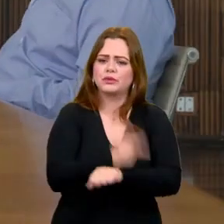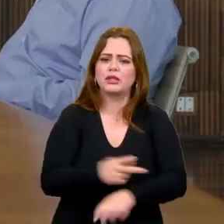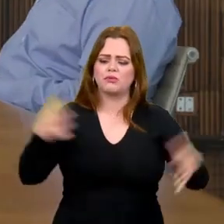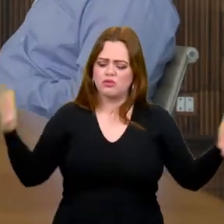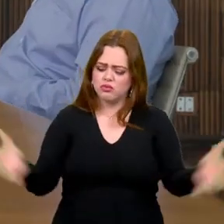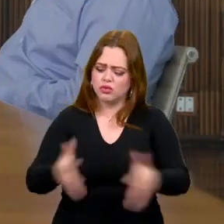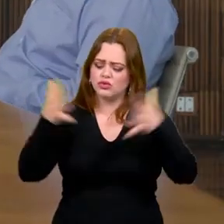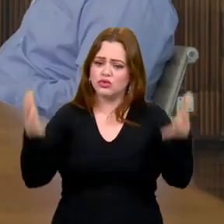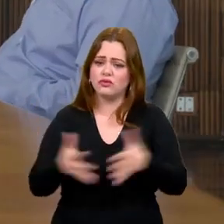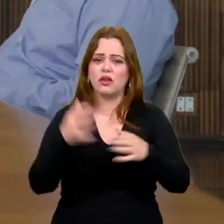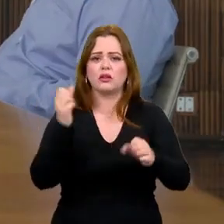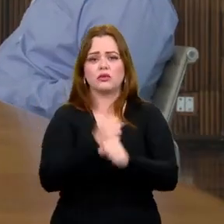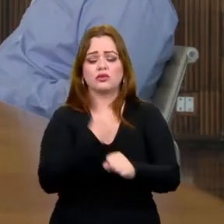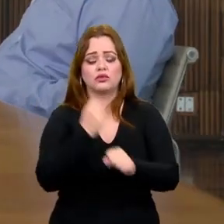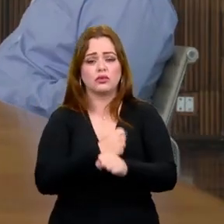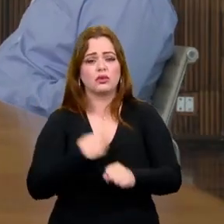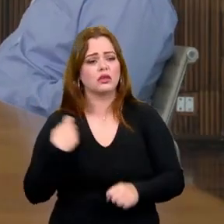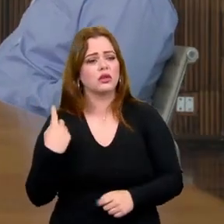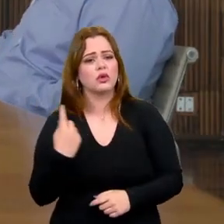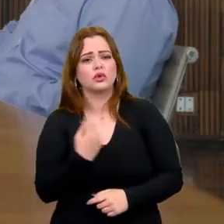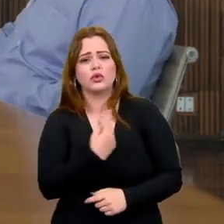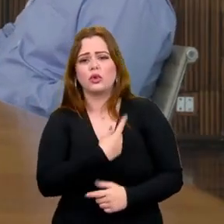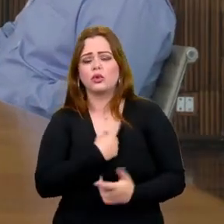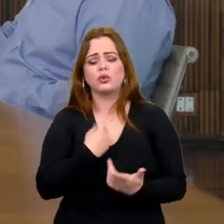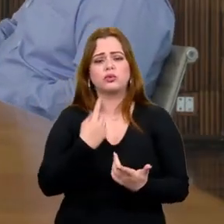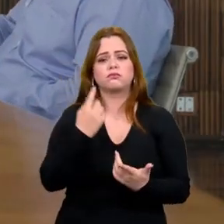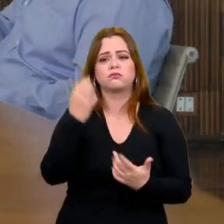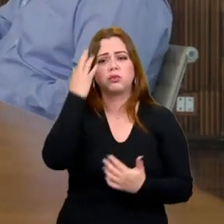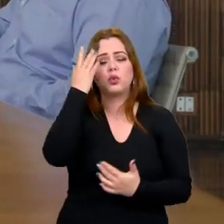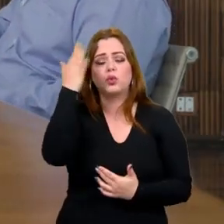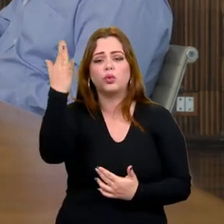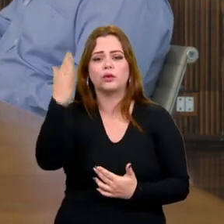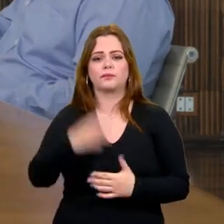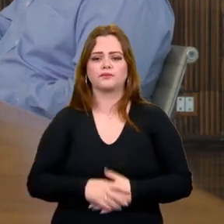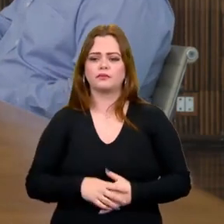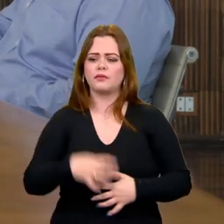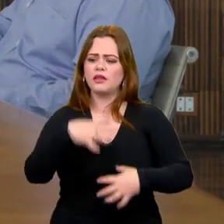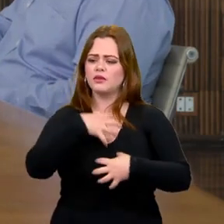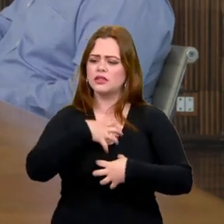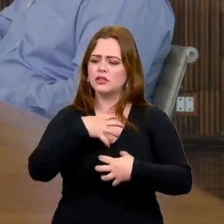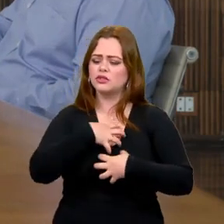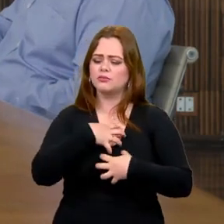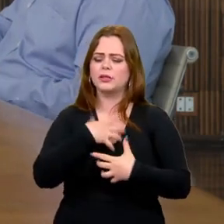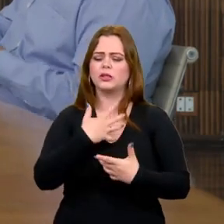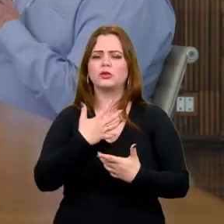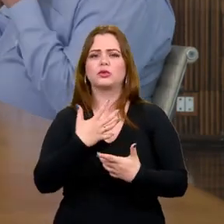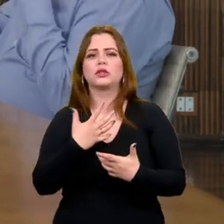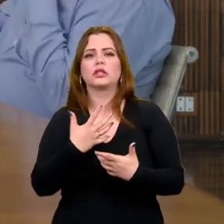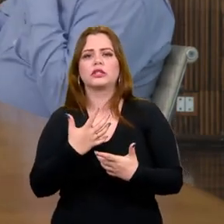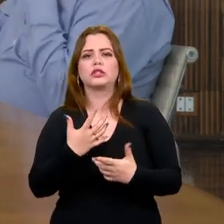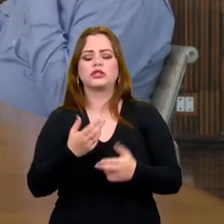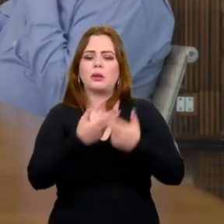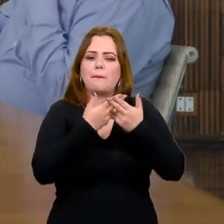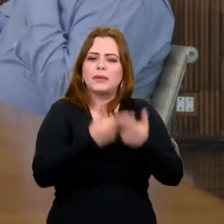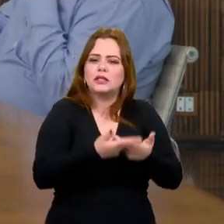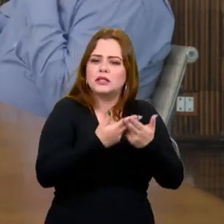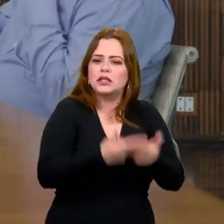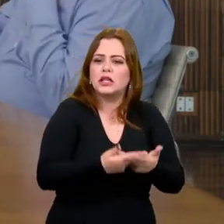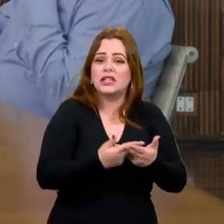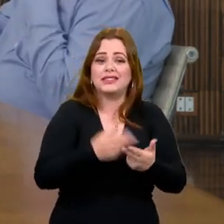é um sentimento de urgência né o sentimento de paciência de que as coisas se resolvam melhor e muito rápido né